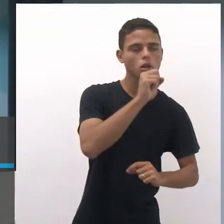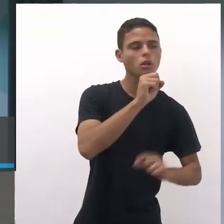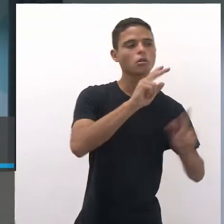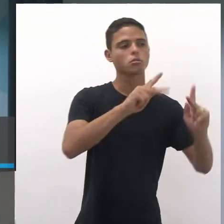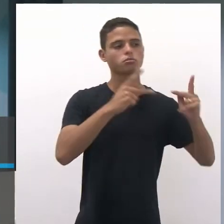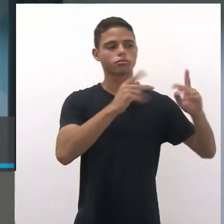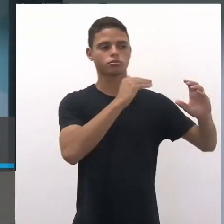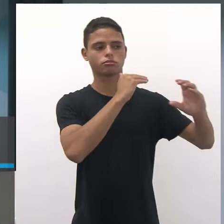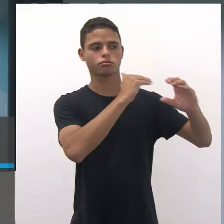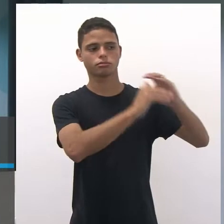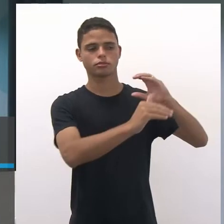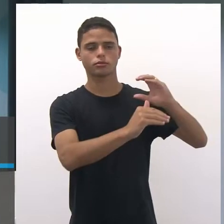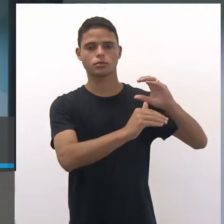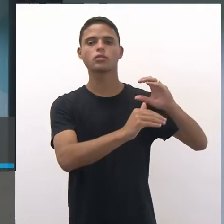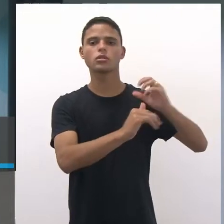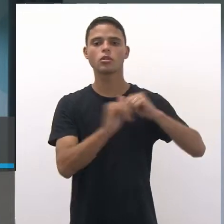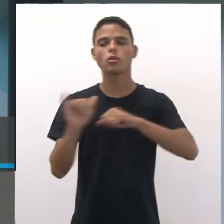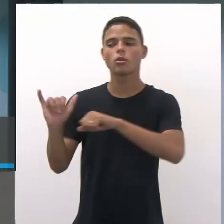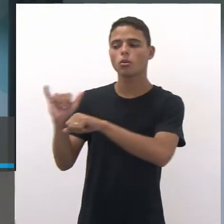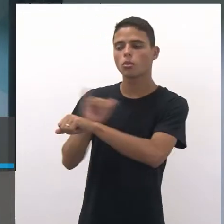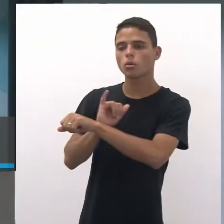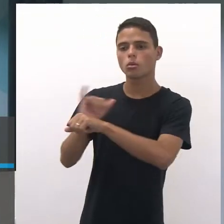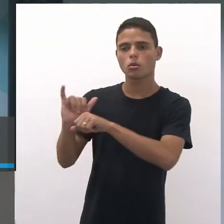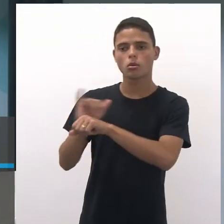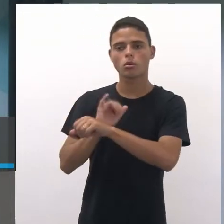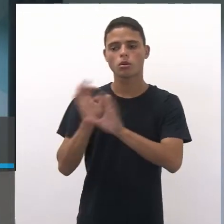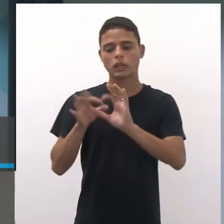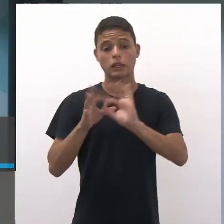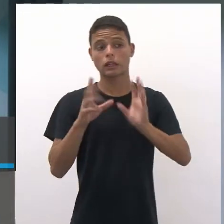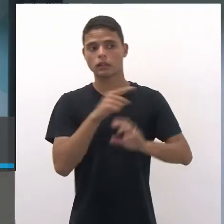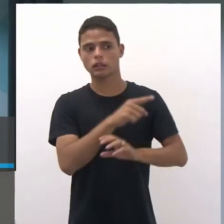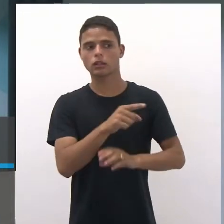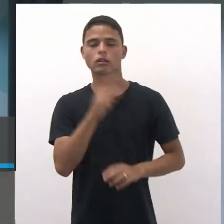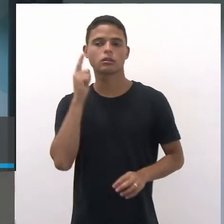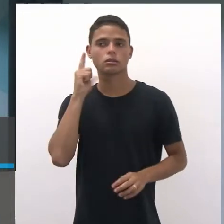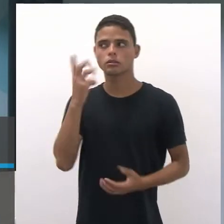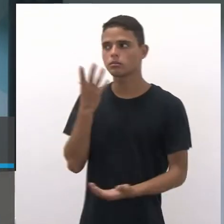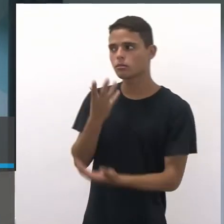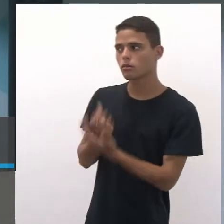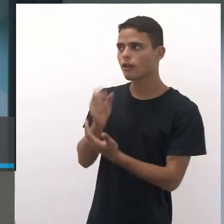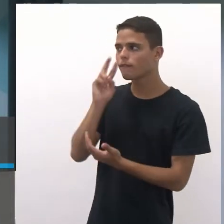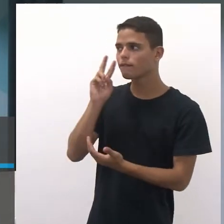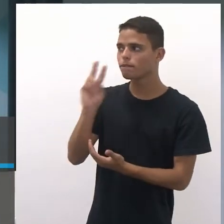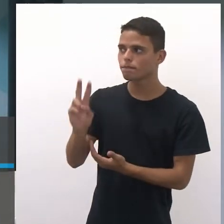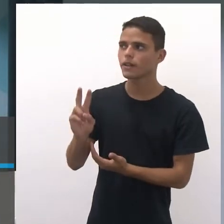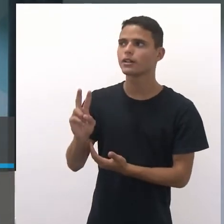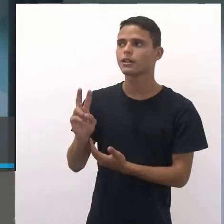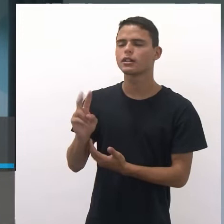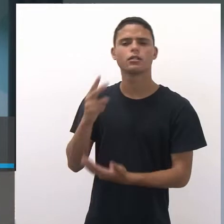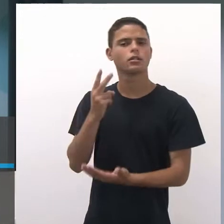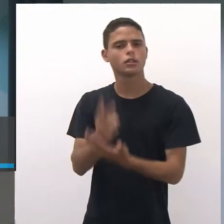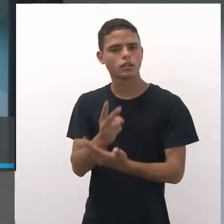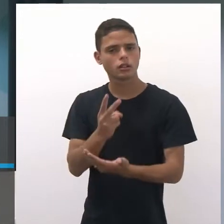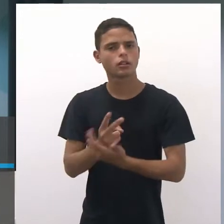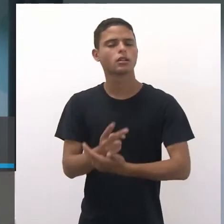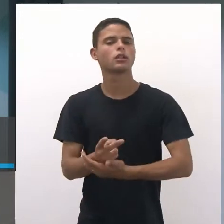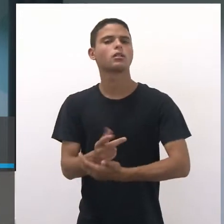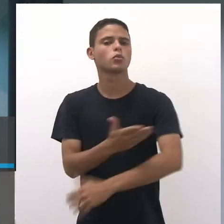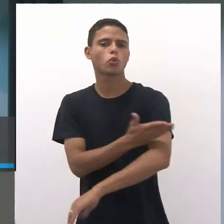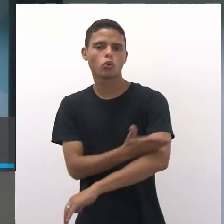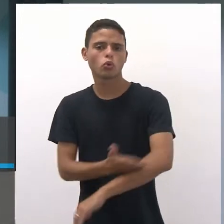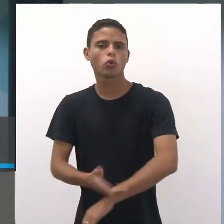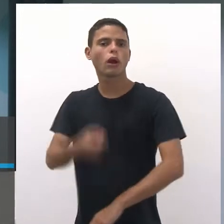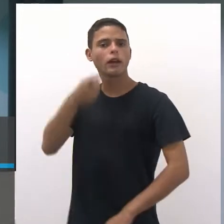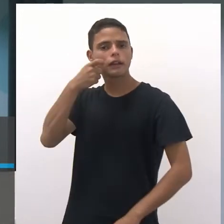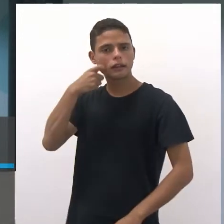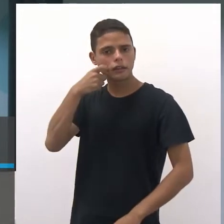no blog o canal de fóruns liberado para que eles fizessem comentários. Então, toda sexta-feira eu indicava um filme para os alunos e falava assim,